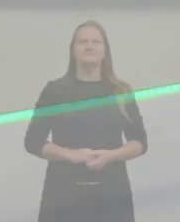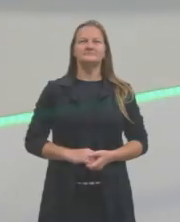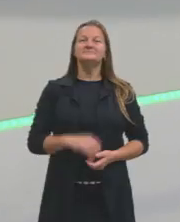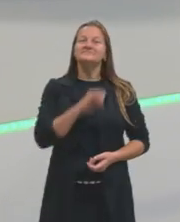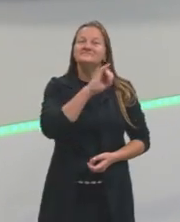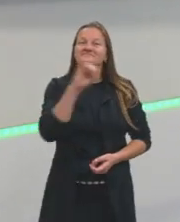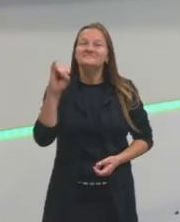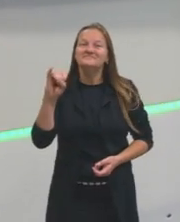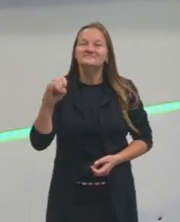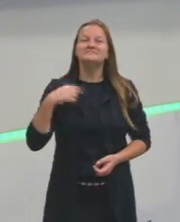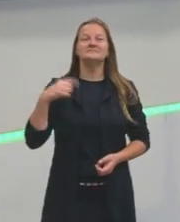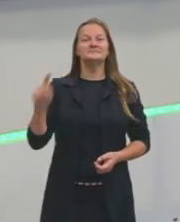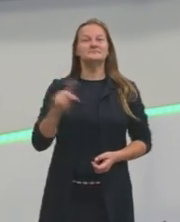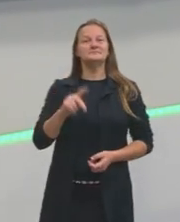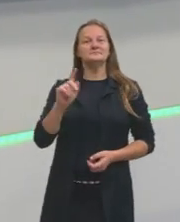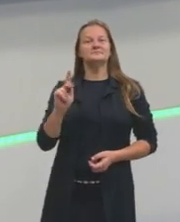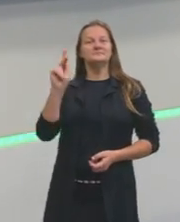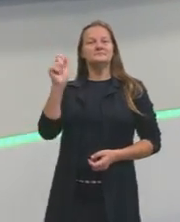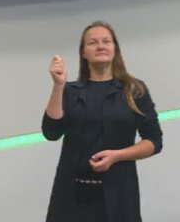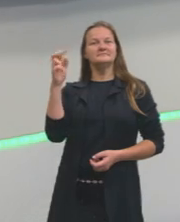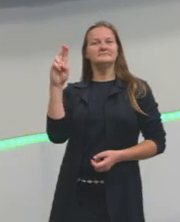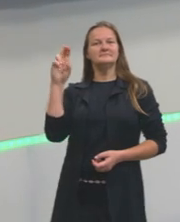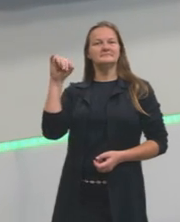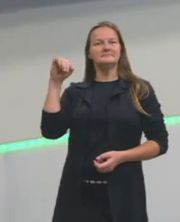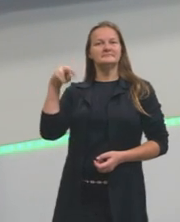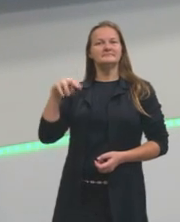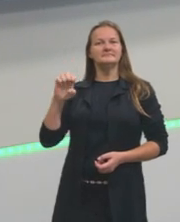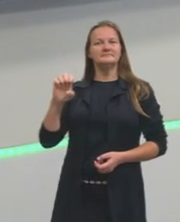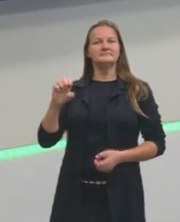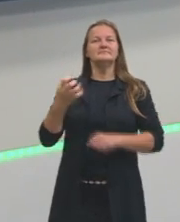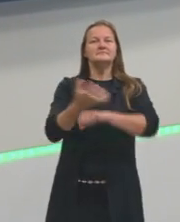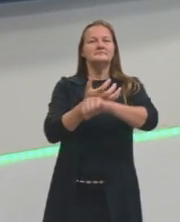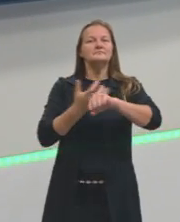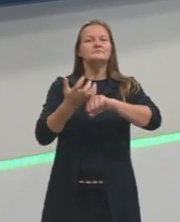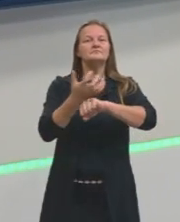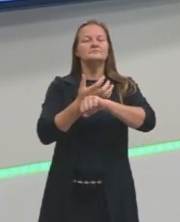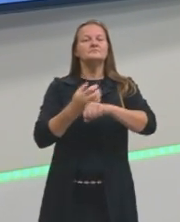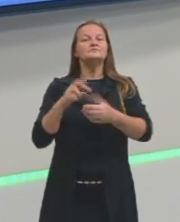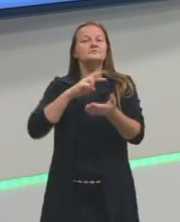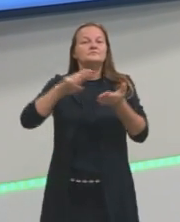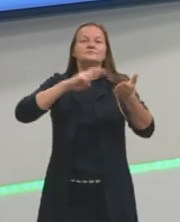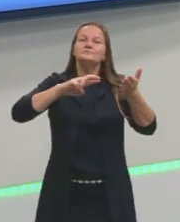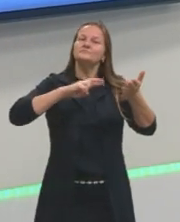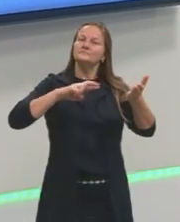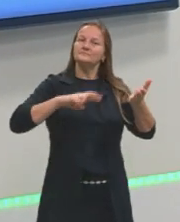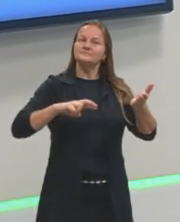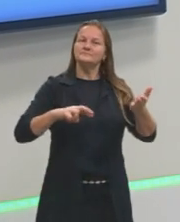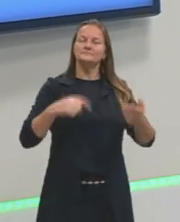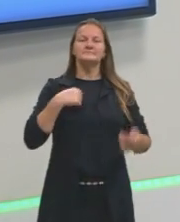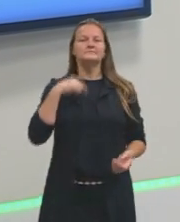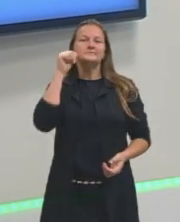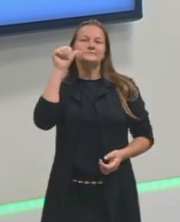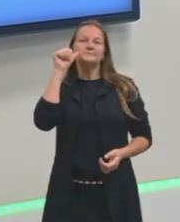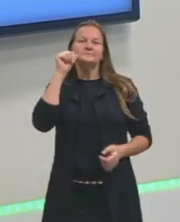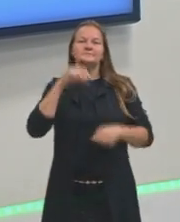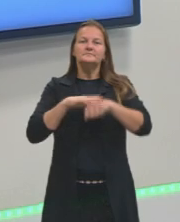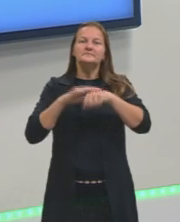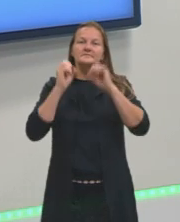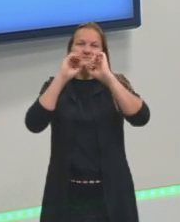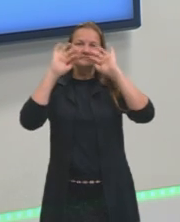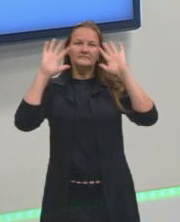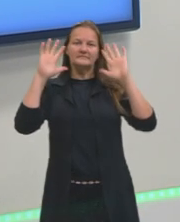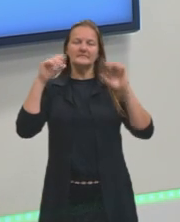Olá eu sou a professora Karine bitenbender eu vou trabalhar com componente de redação eu sou uma mulher de pele